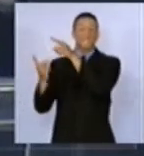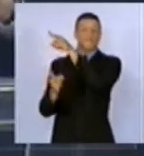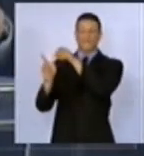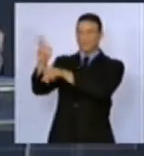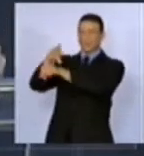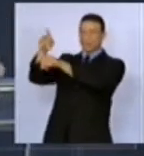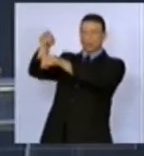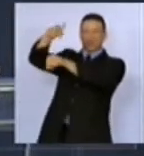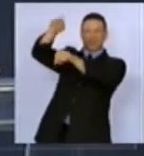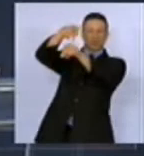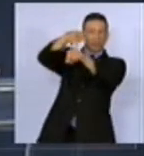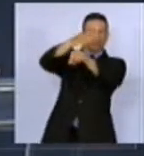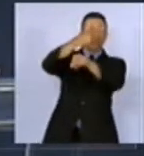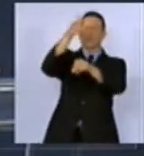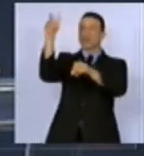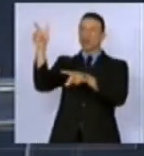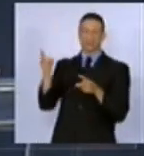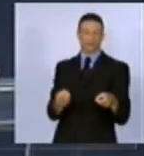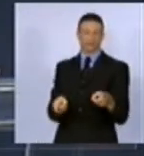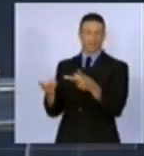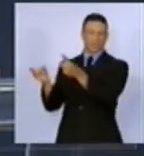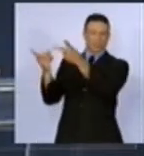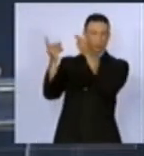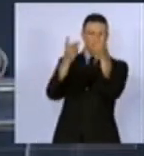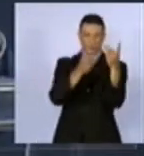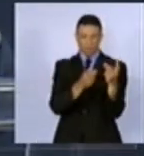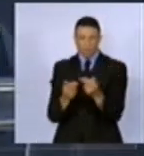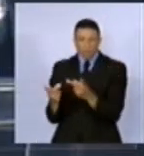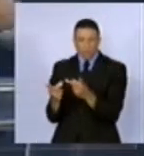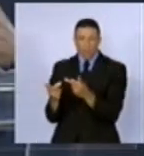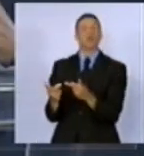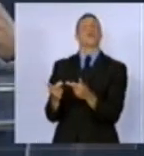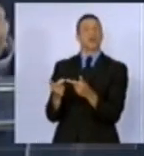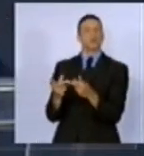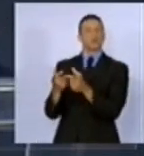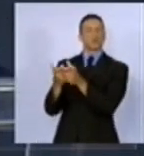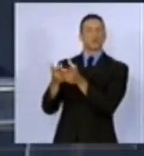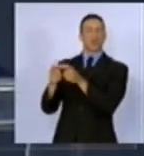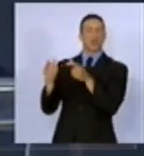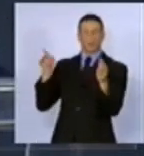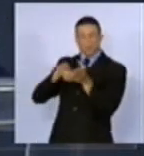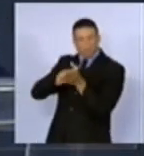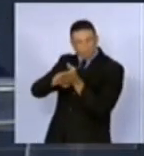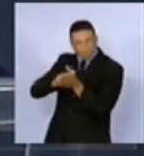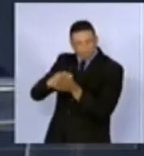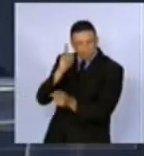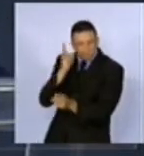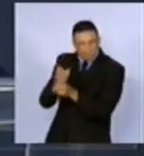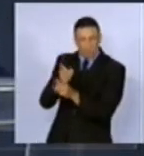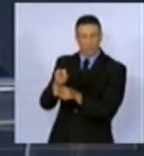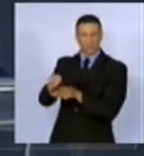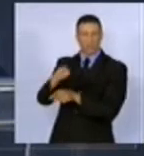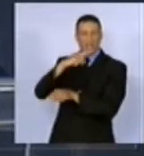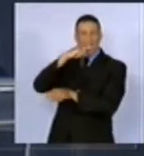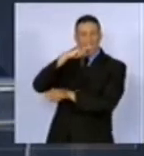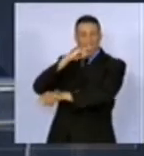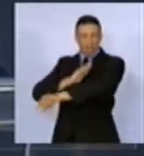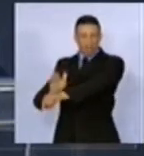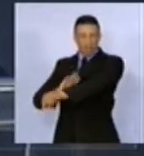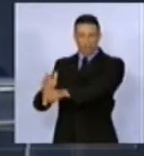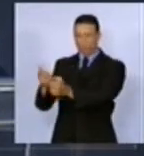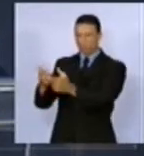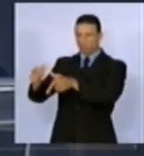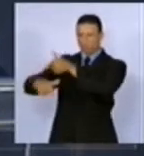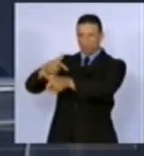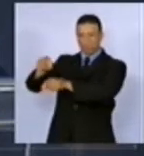também todo o avanço que houve na questão do mercado do açúcar então havia necessidade de se entender muito bem a questão do impacto